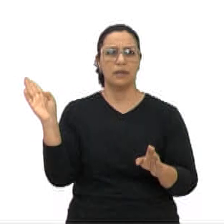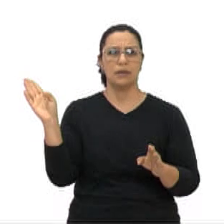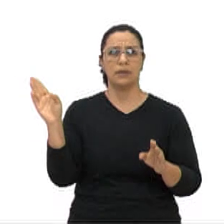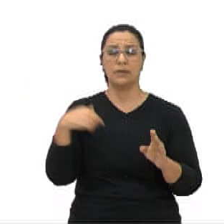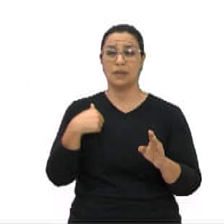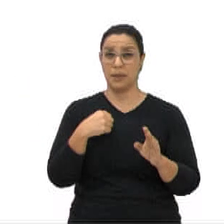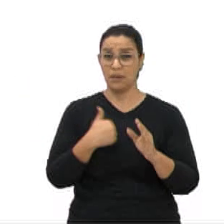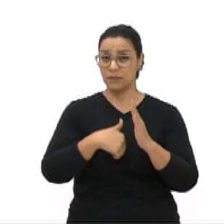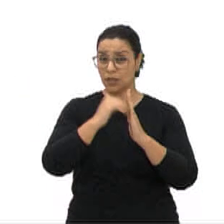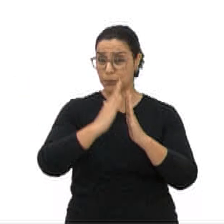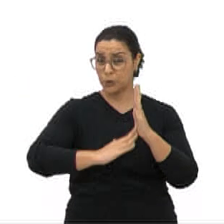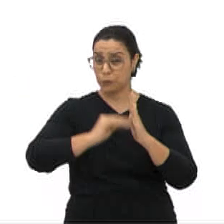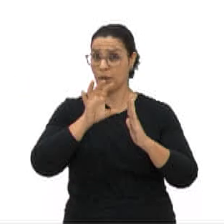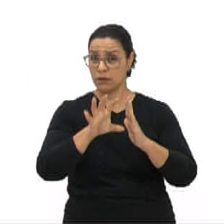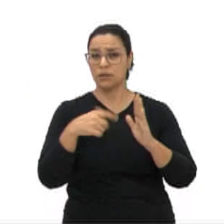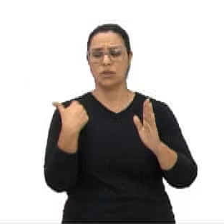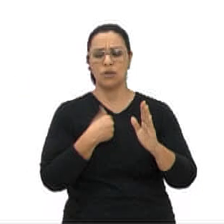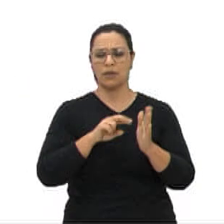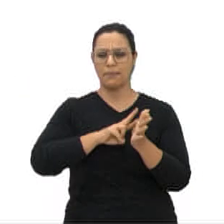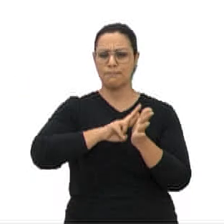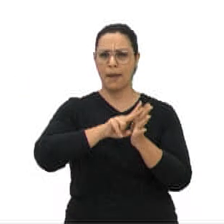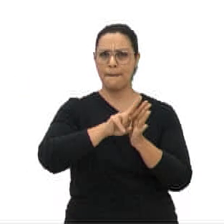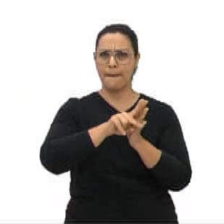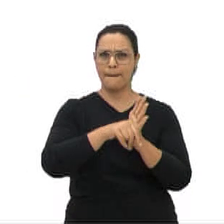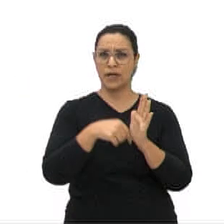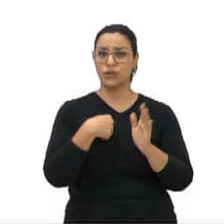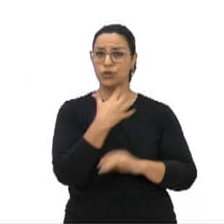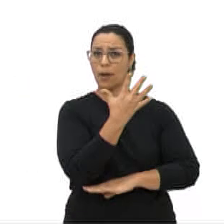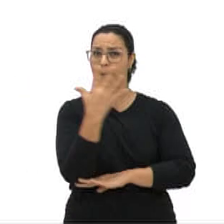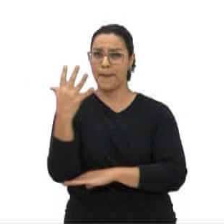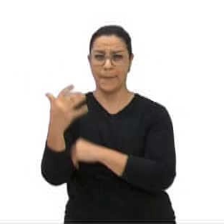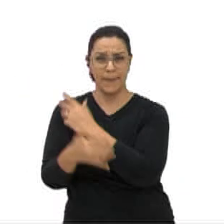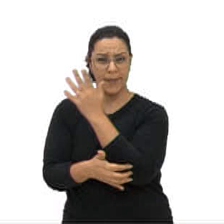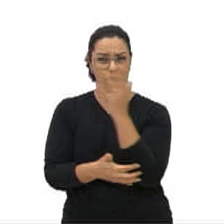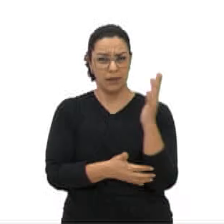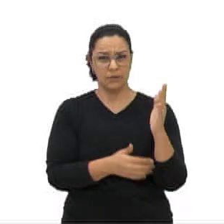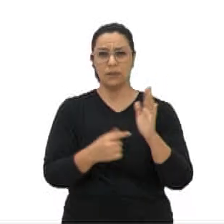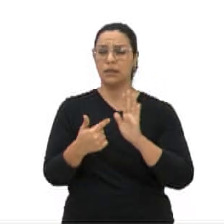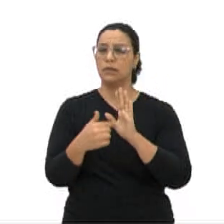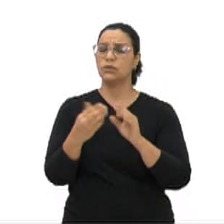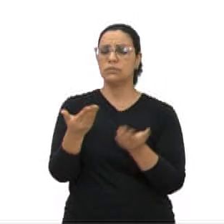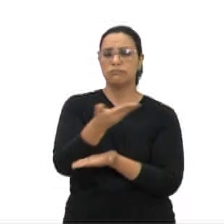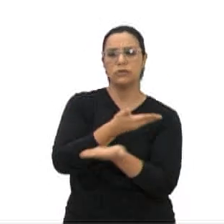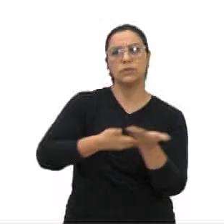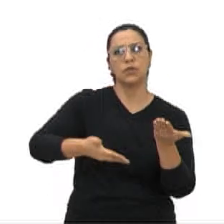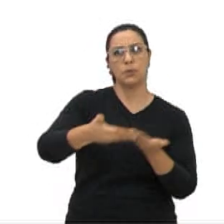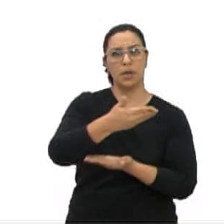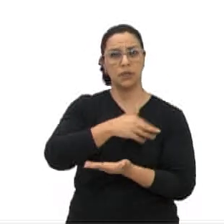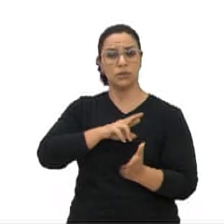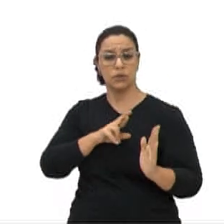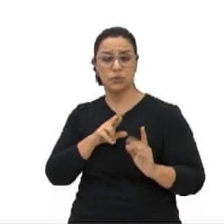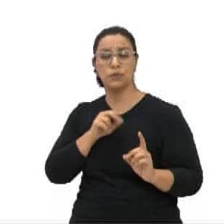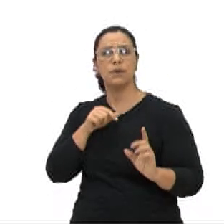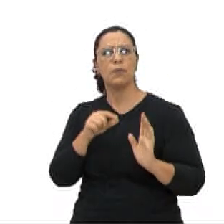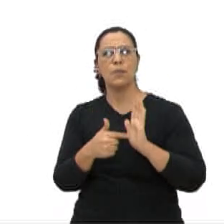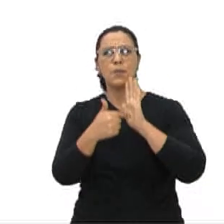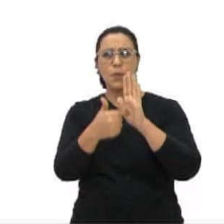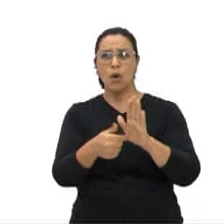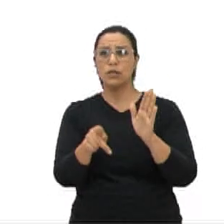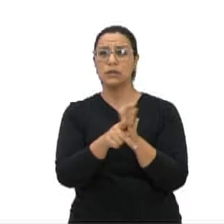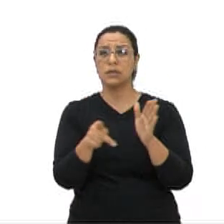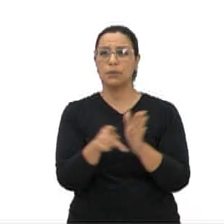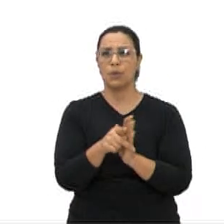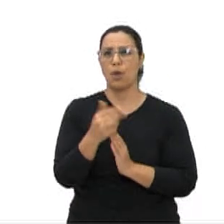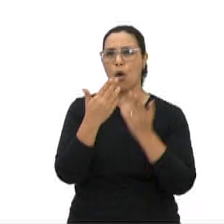Na natureza morta, diversas formas, essas paisagens compartilham a representação de